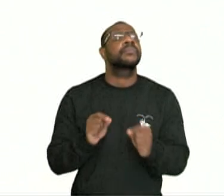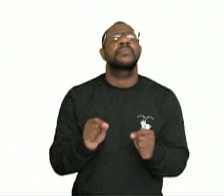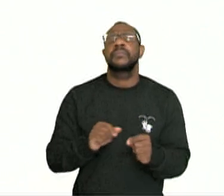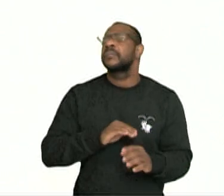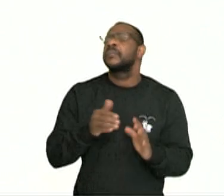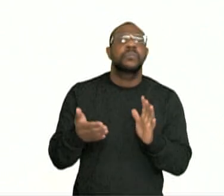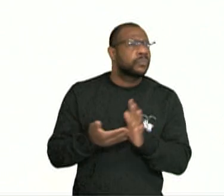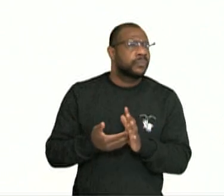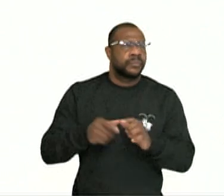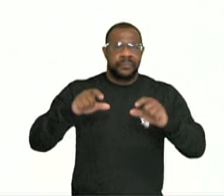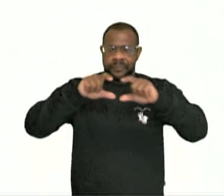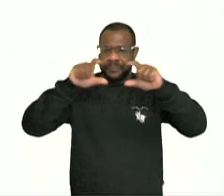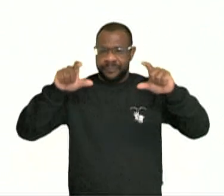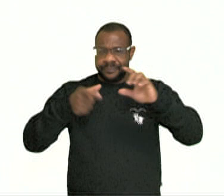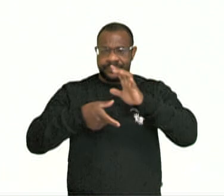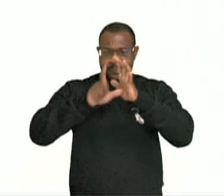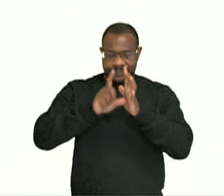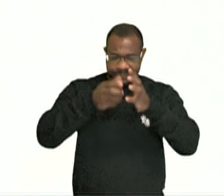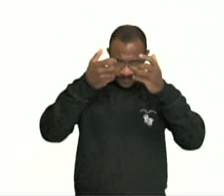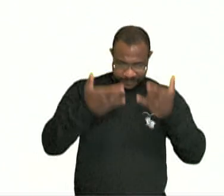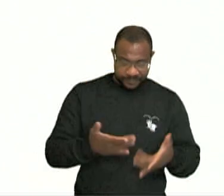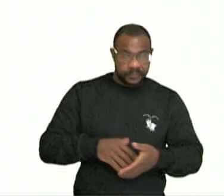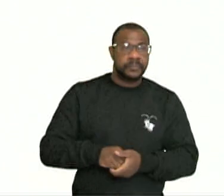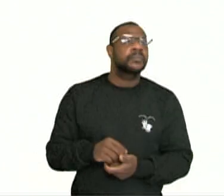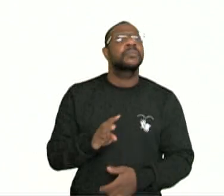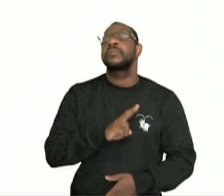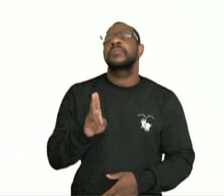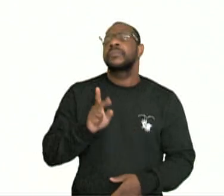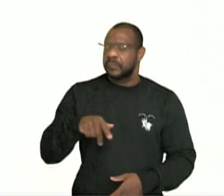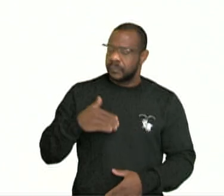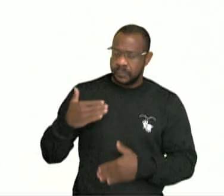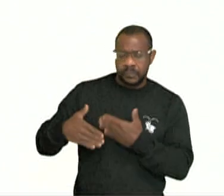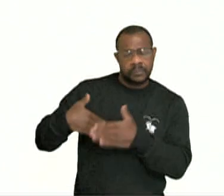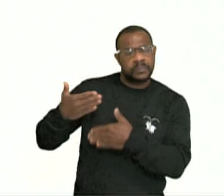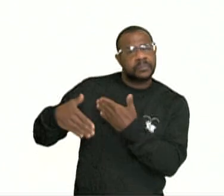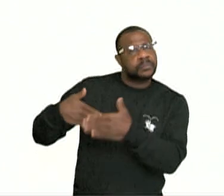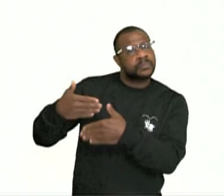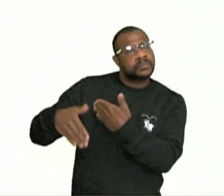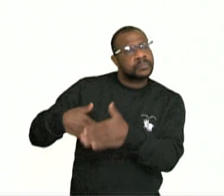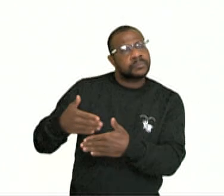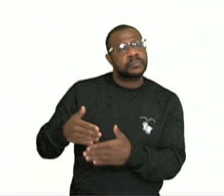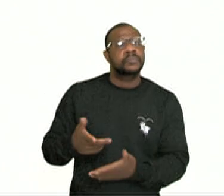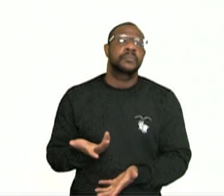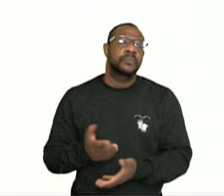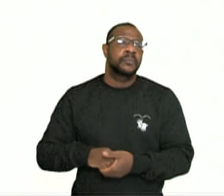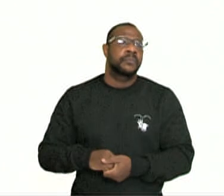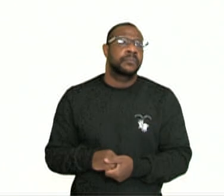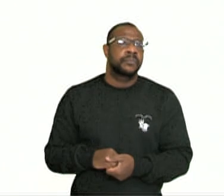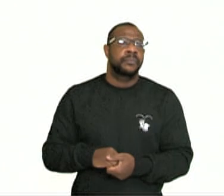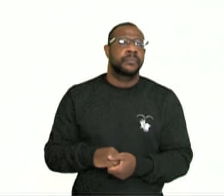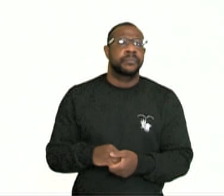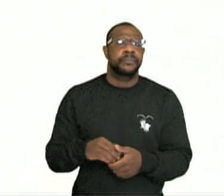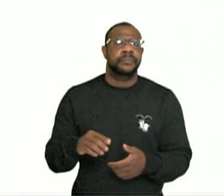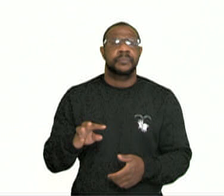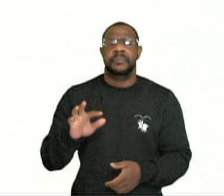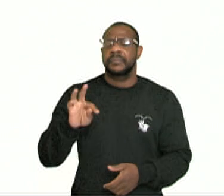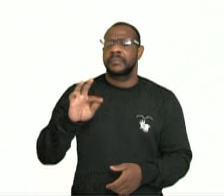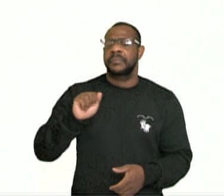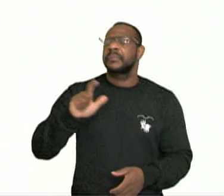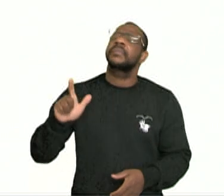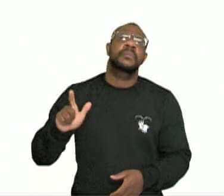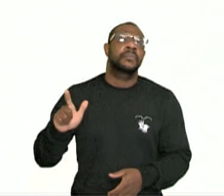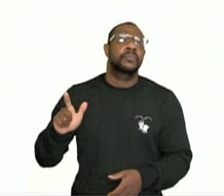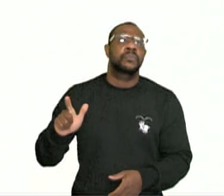todo o enunciado anterior, tá? E chama isso de processo. Quando ele chama isso de processo, vamos ver ali, ó, tal processo. Ele